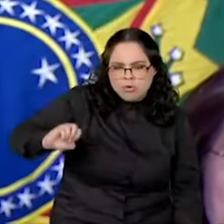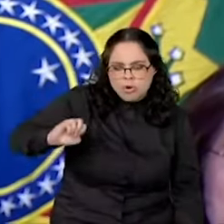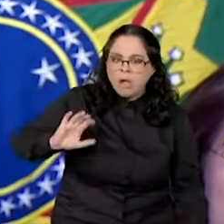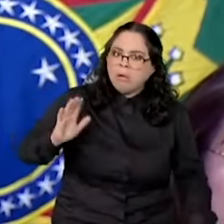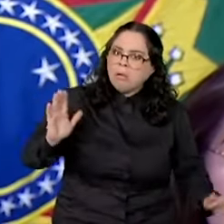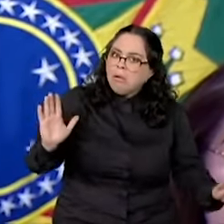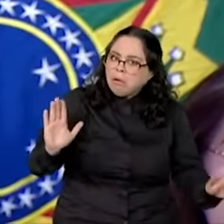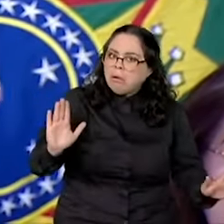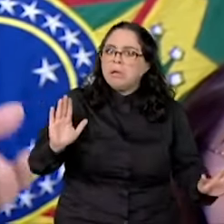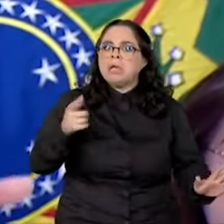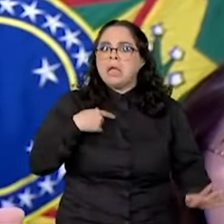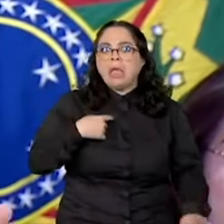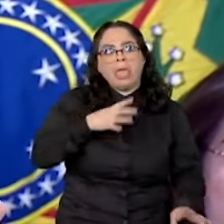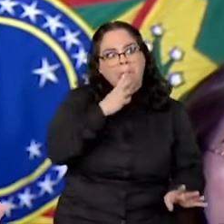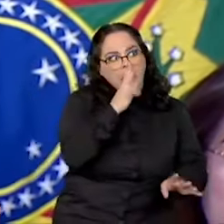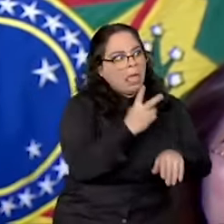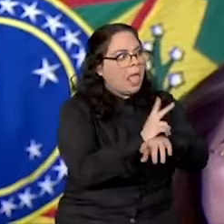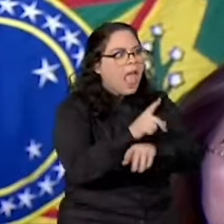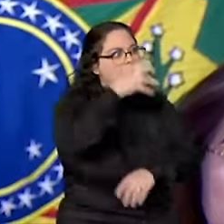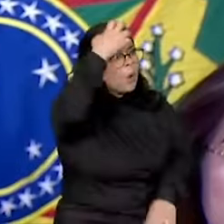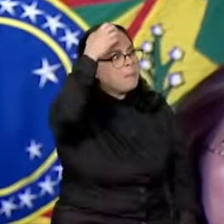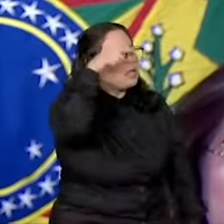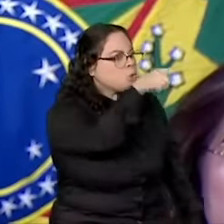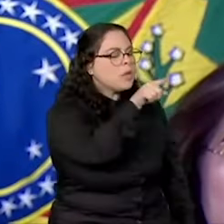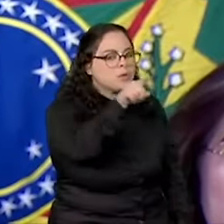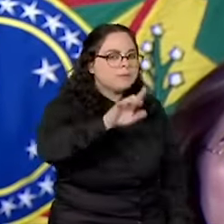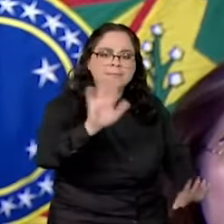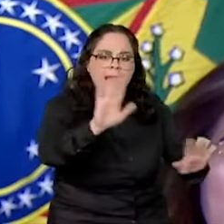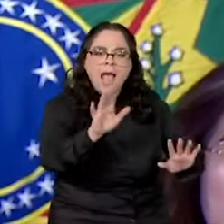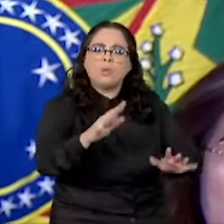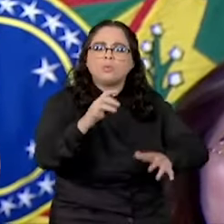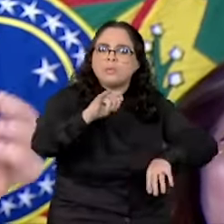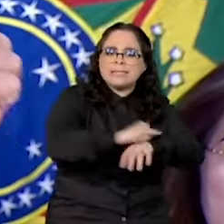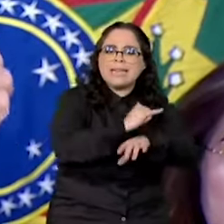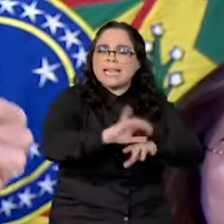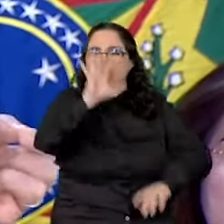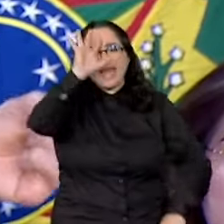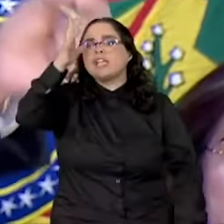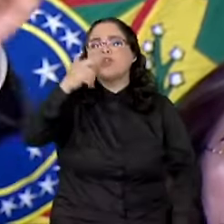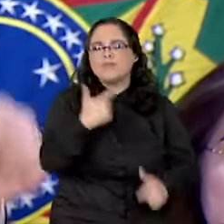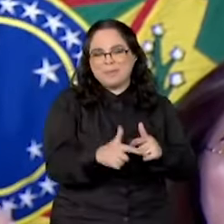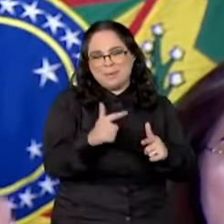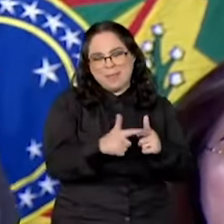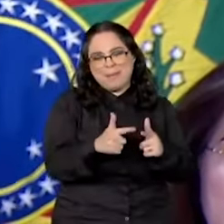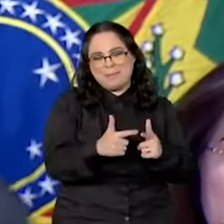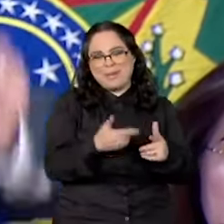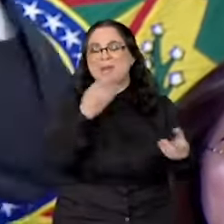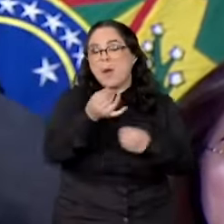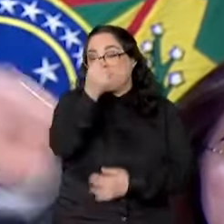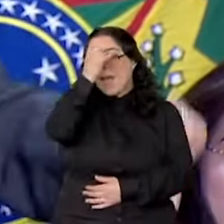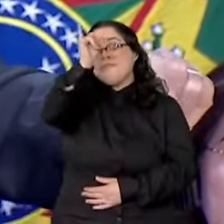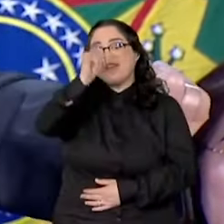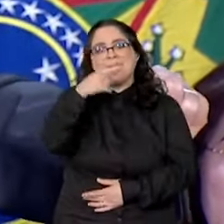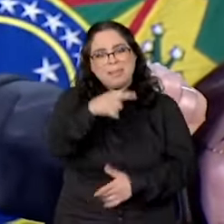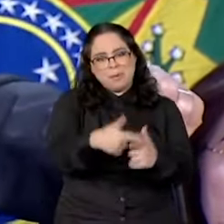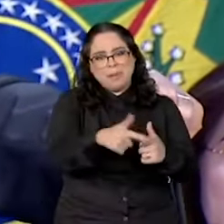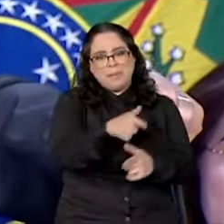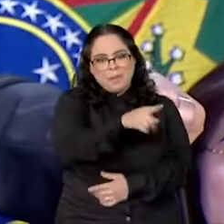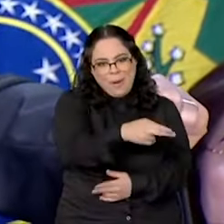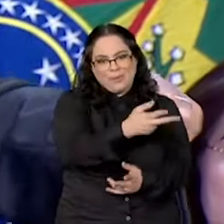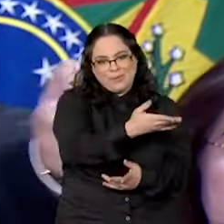Ao invés de a gente ficar procurando culpado, nós temos que encontrar uma saída. Como é que a gente evita que isso